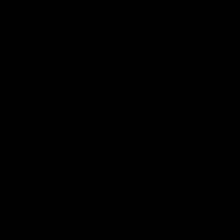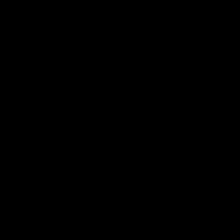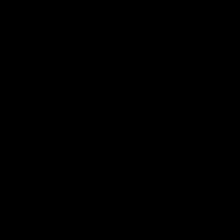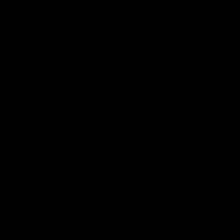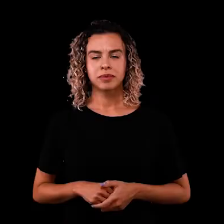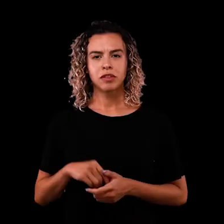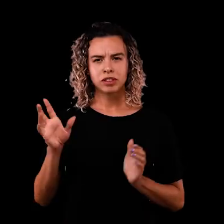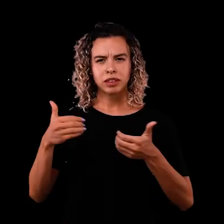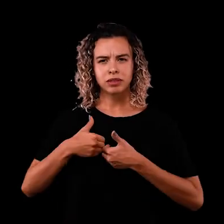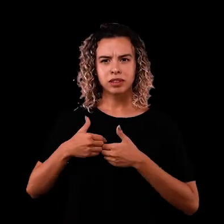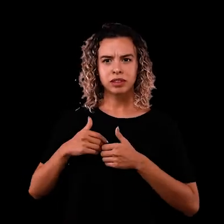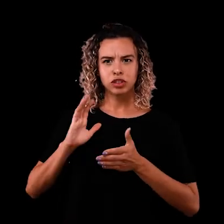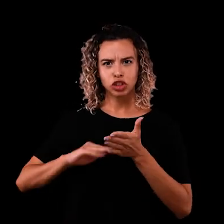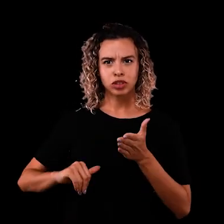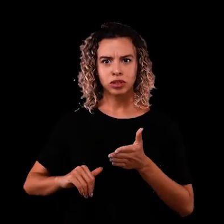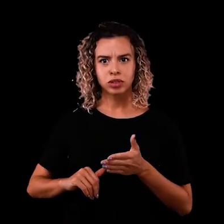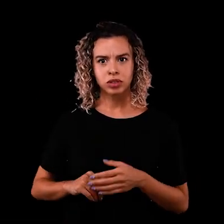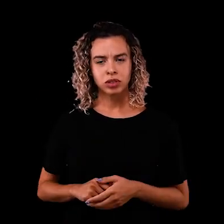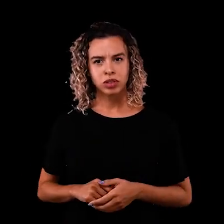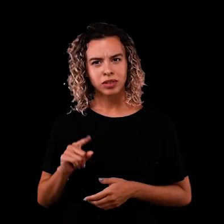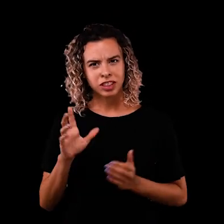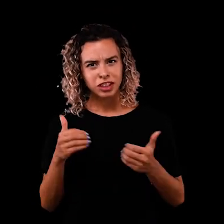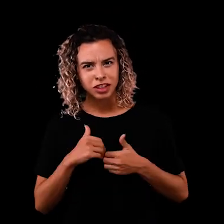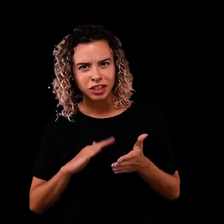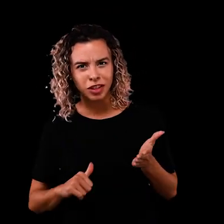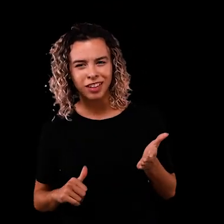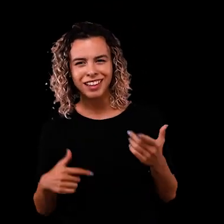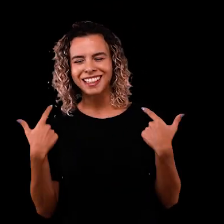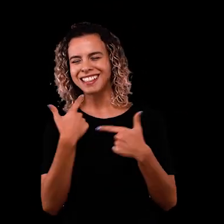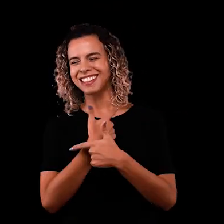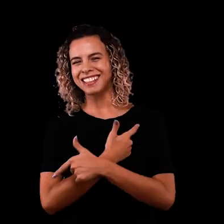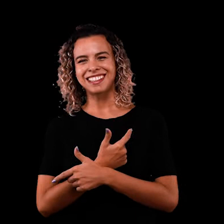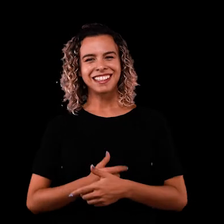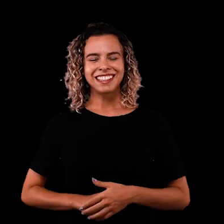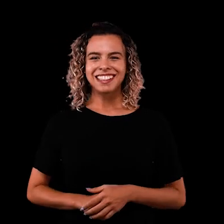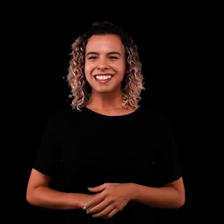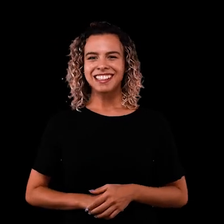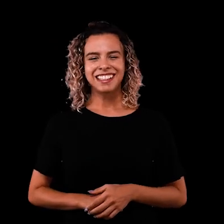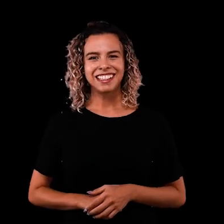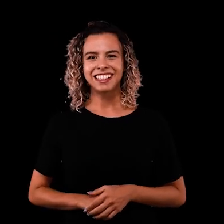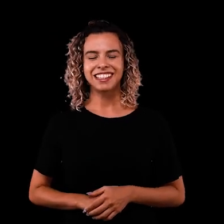Cristiano. Você saiu do espectro? Saí. Saiu e voltei.